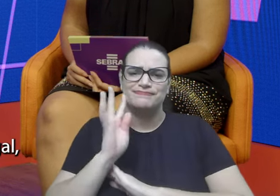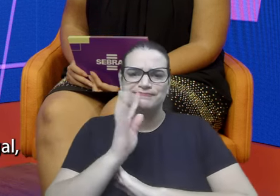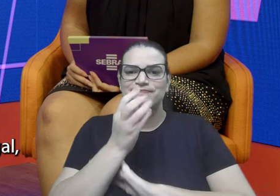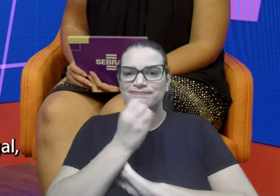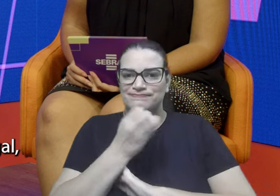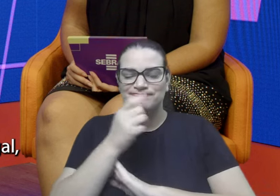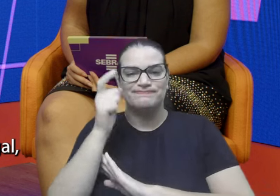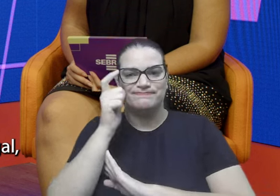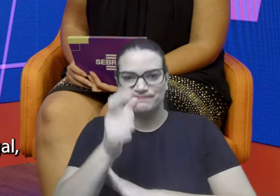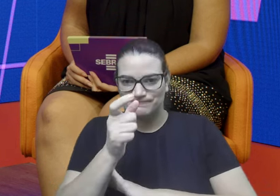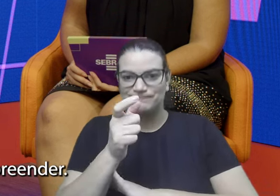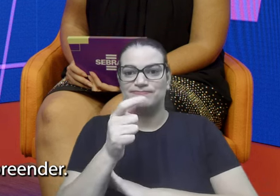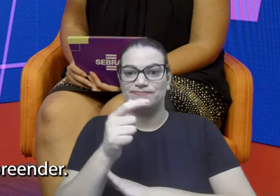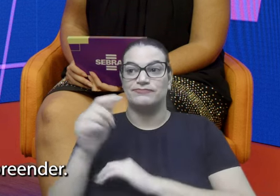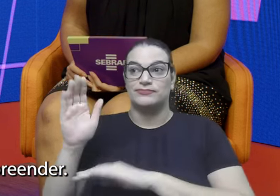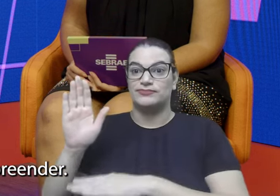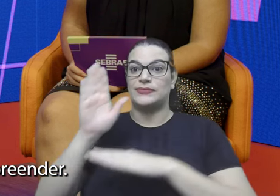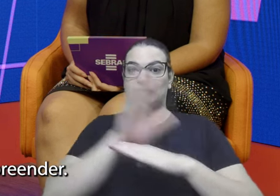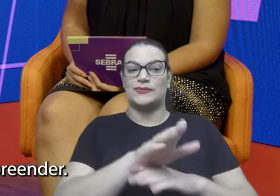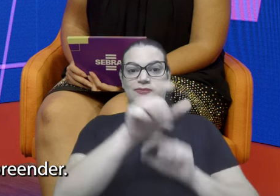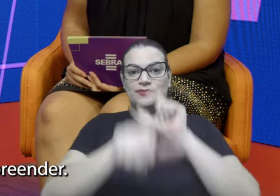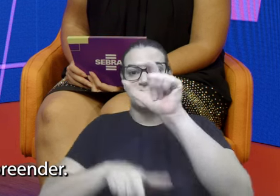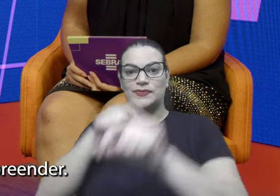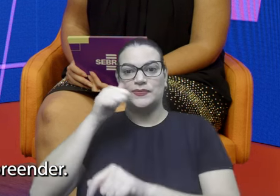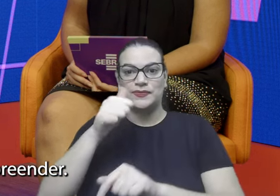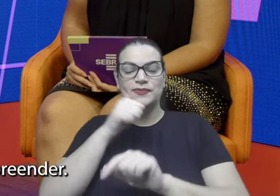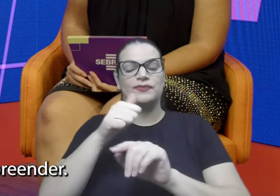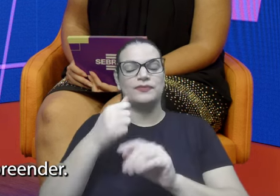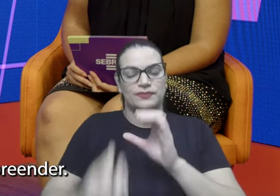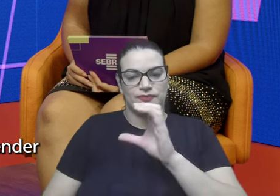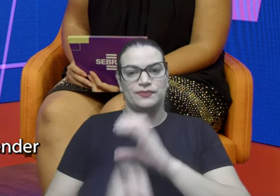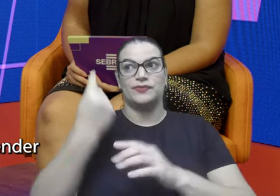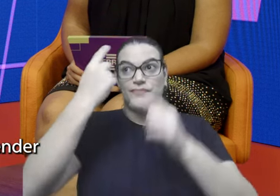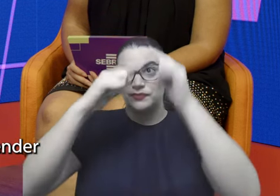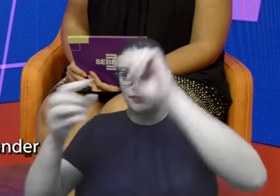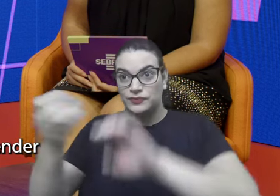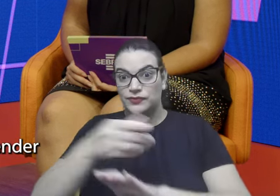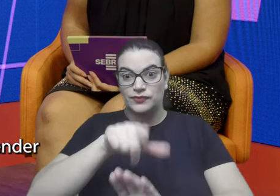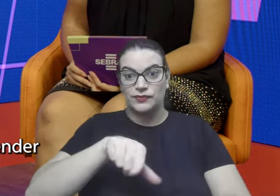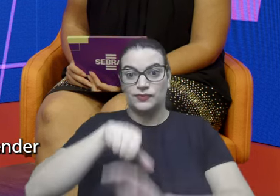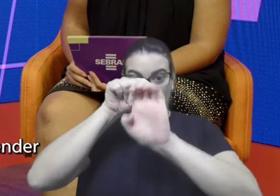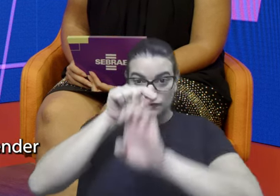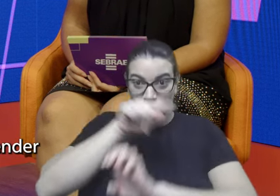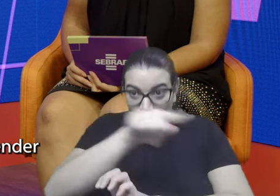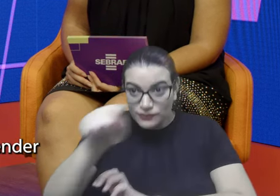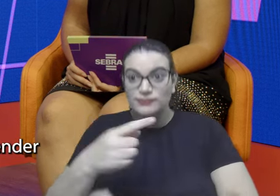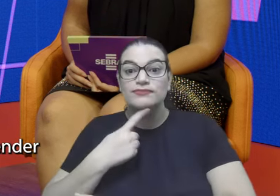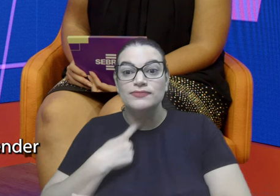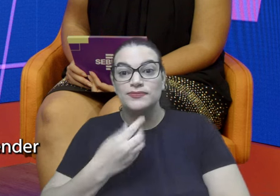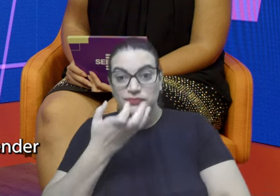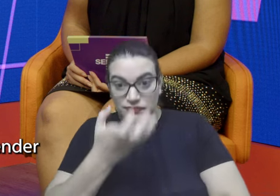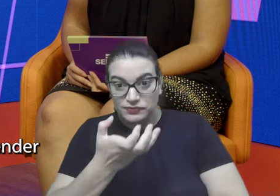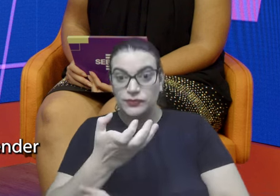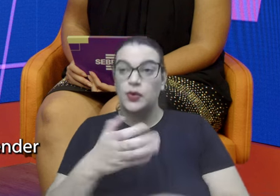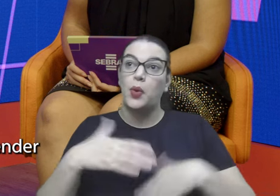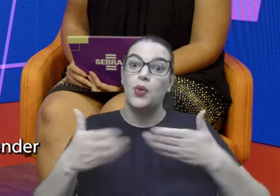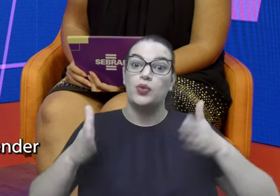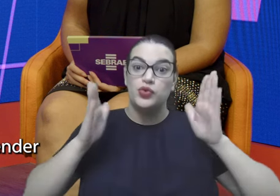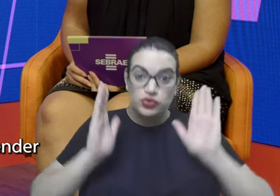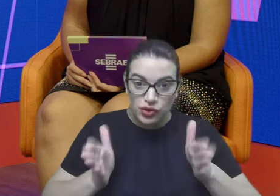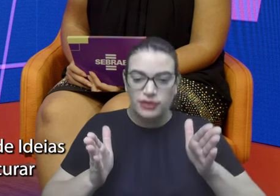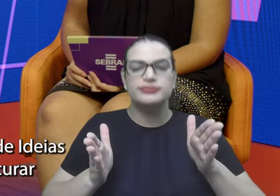muito legal muito interessante que vai ajudar as mulheres a empreender se você mulher quer empreender ou já